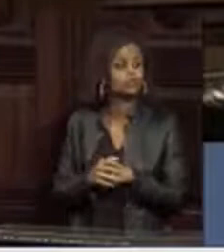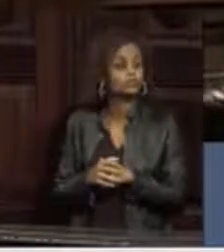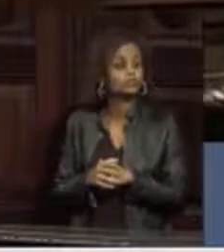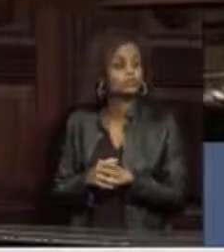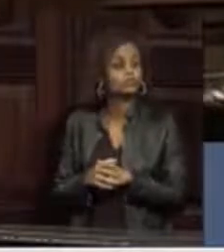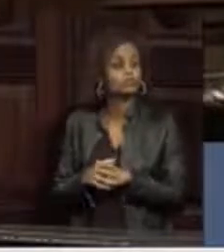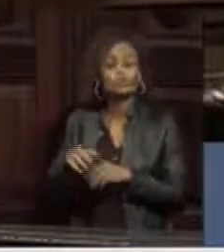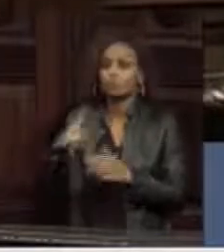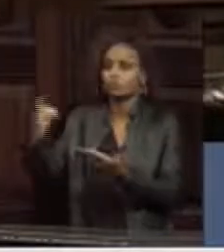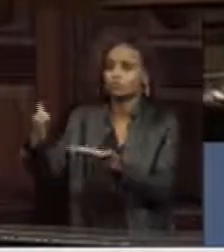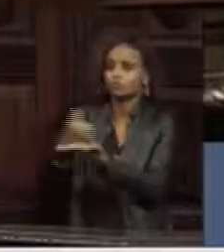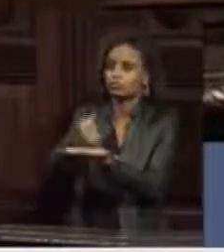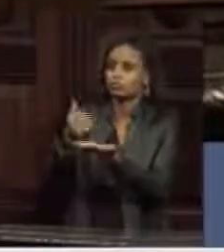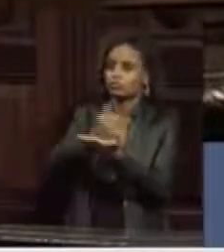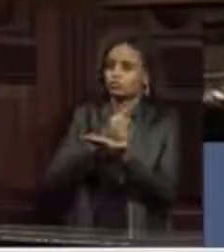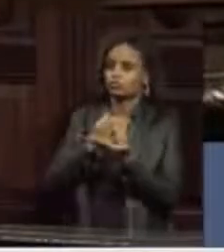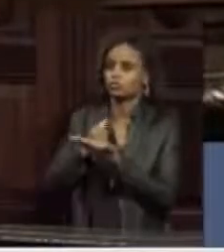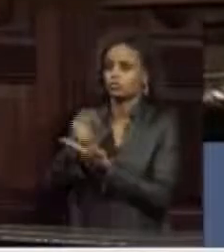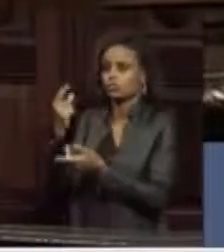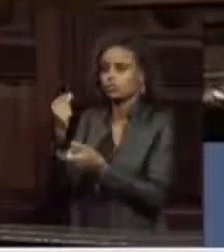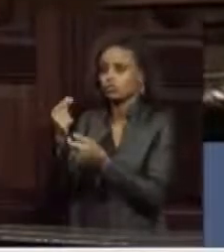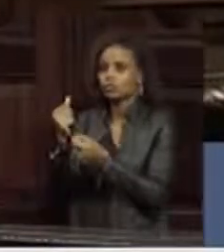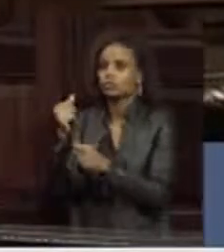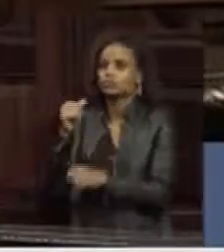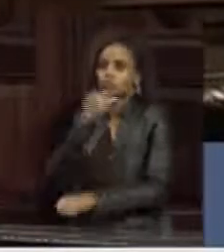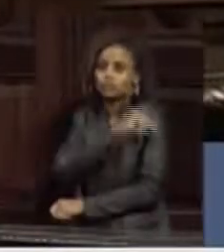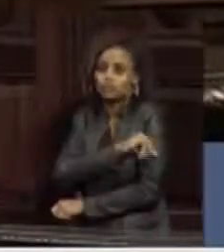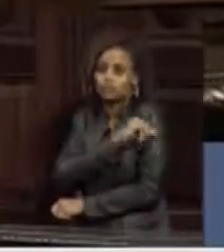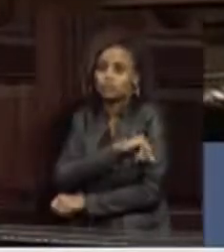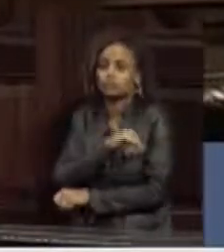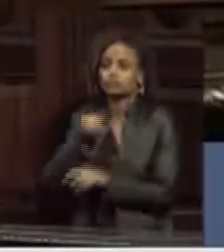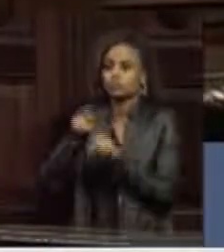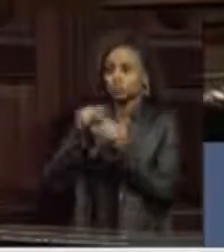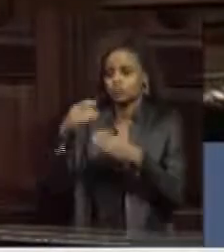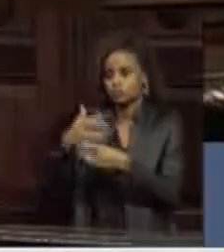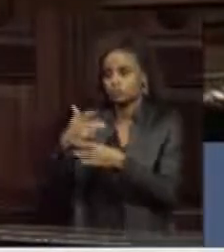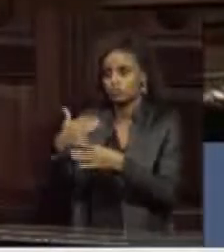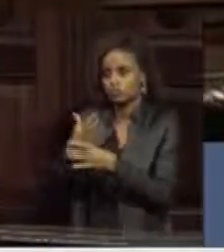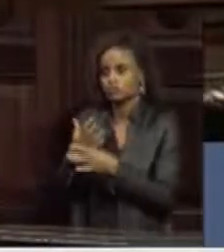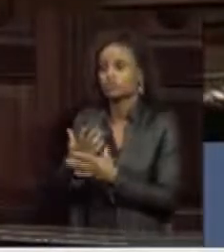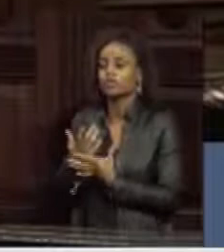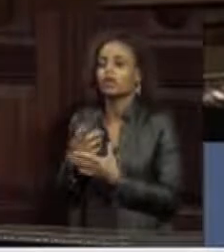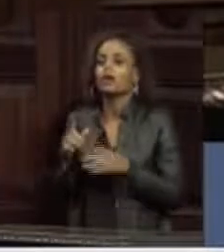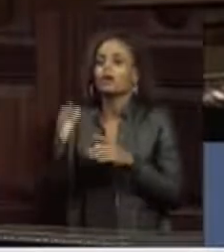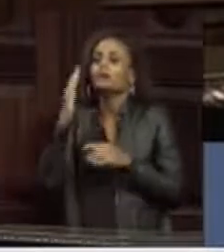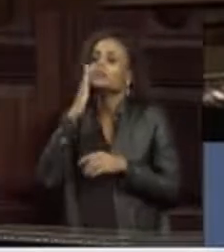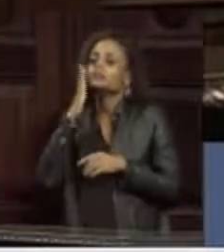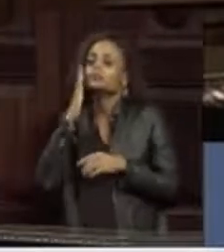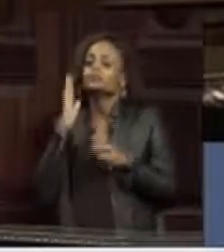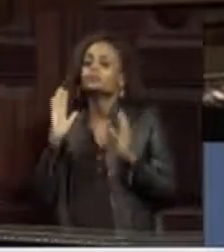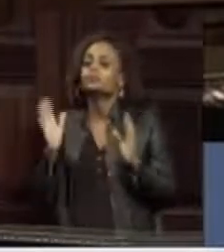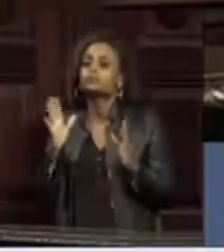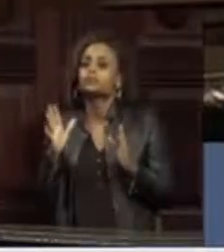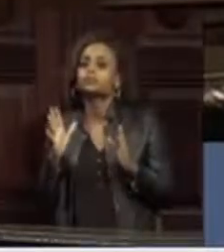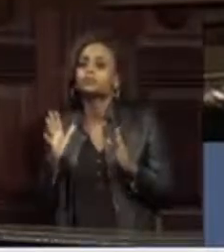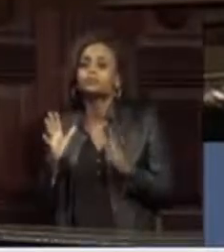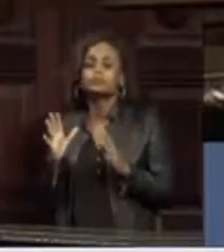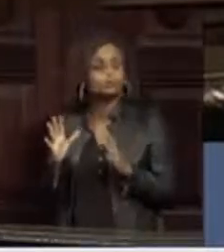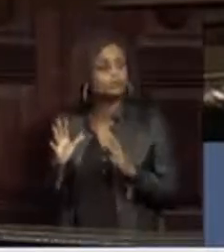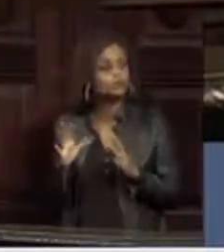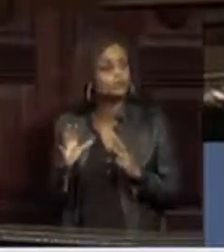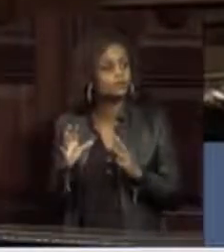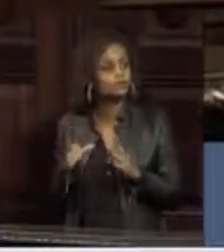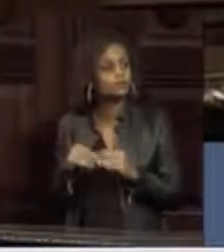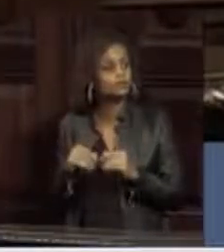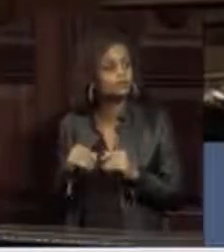arrecadação do Estado e dos municípios. Sabemos claramente, a partir do debate estabelecido nesse